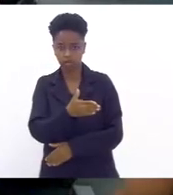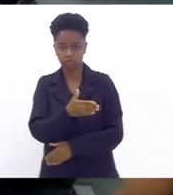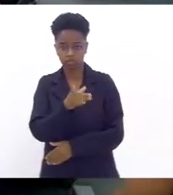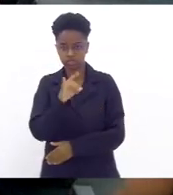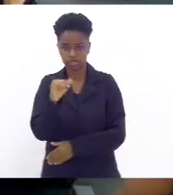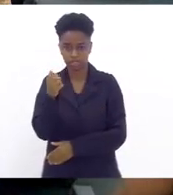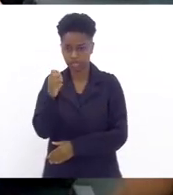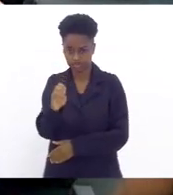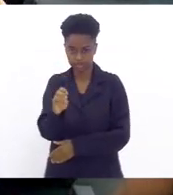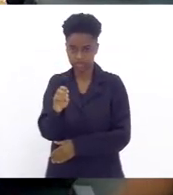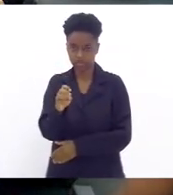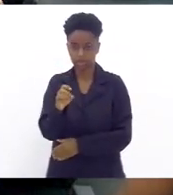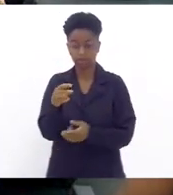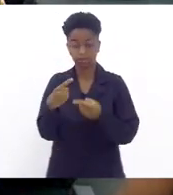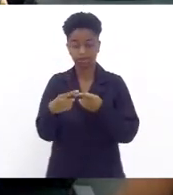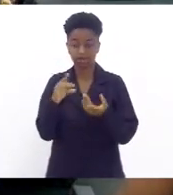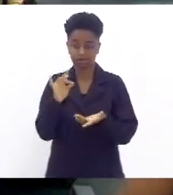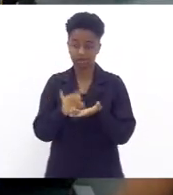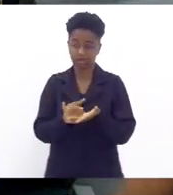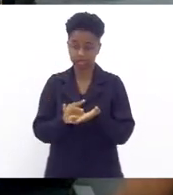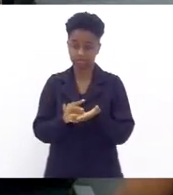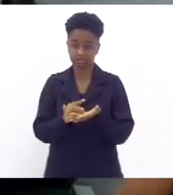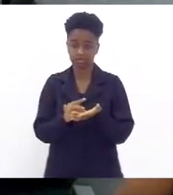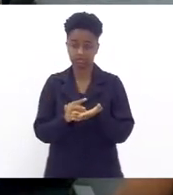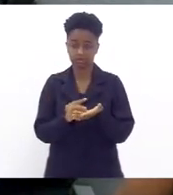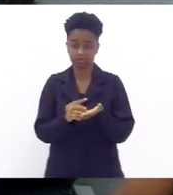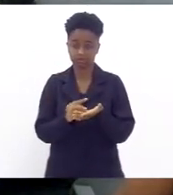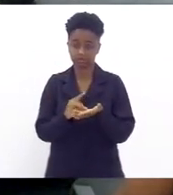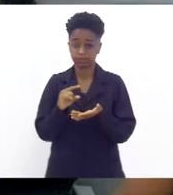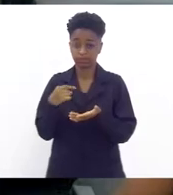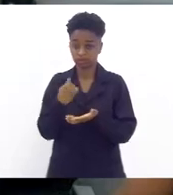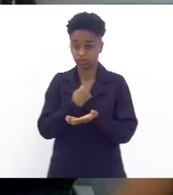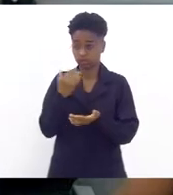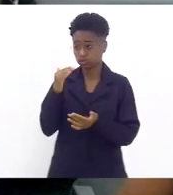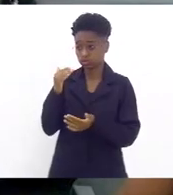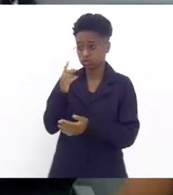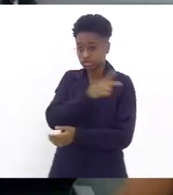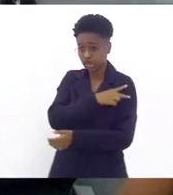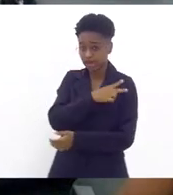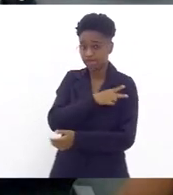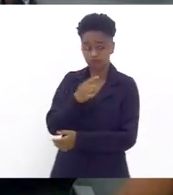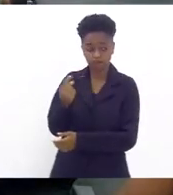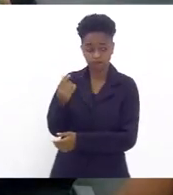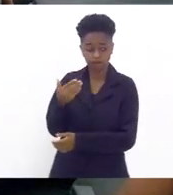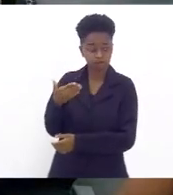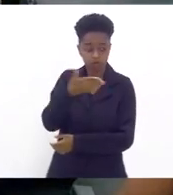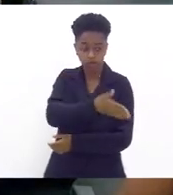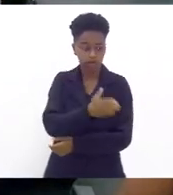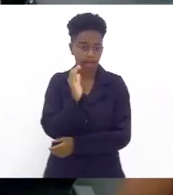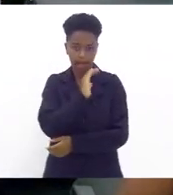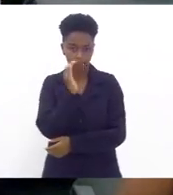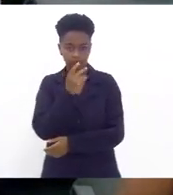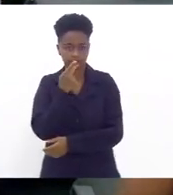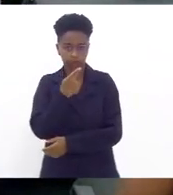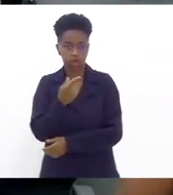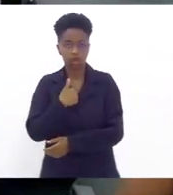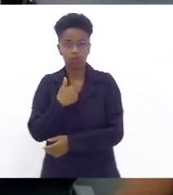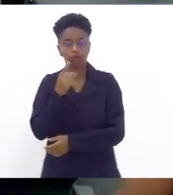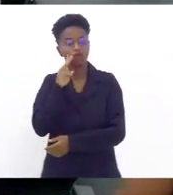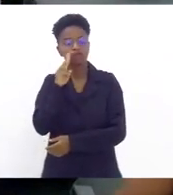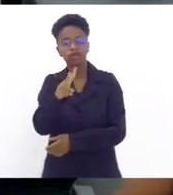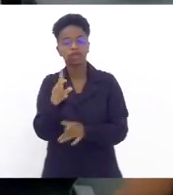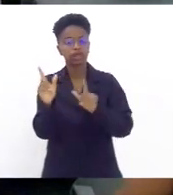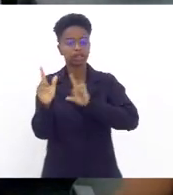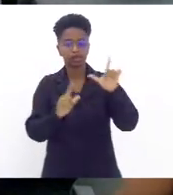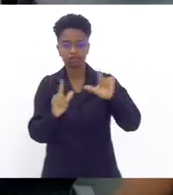no dia 15 na realidade de fato o meu o nosso superintendente quando ele foi ele foi de supetão ele falou via a